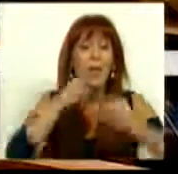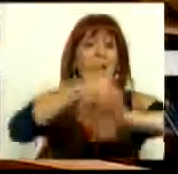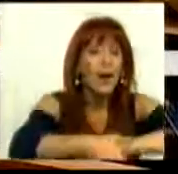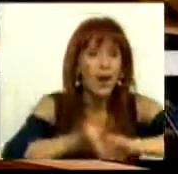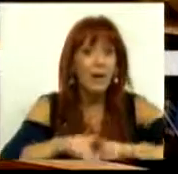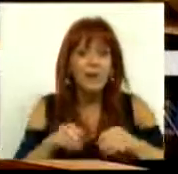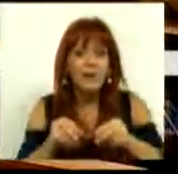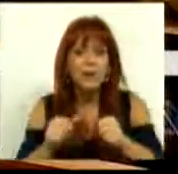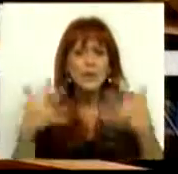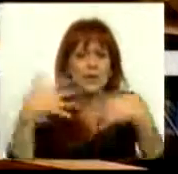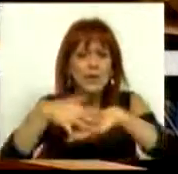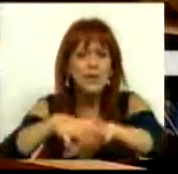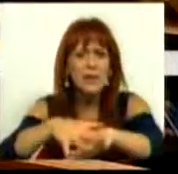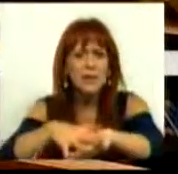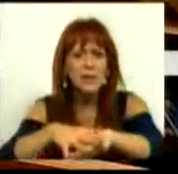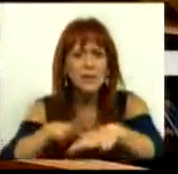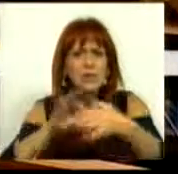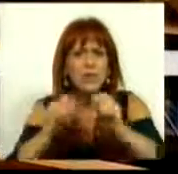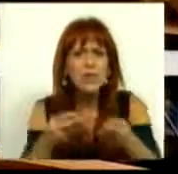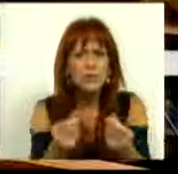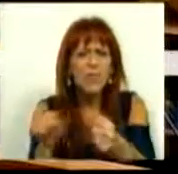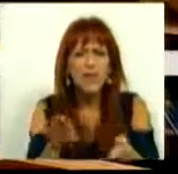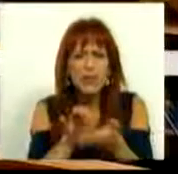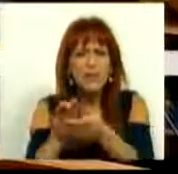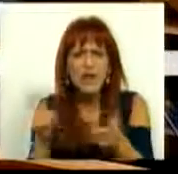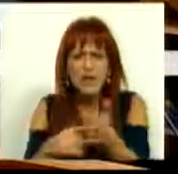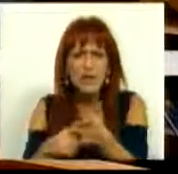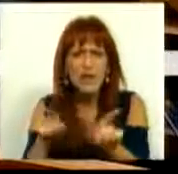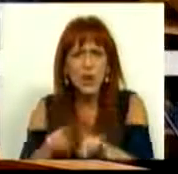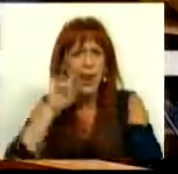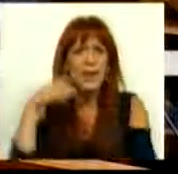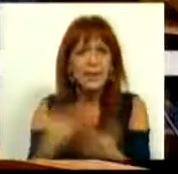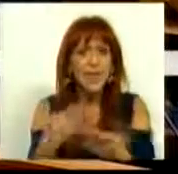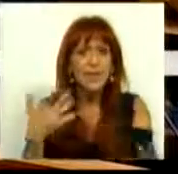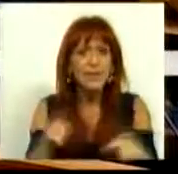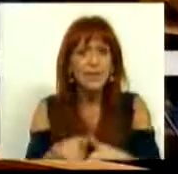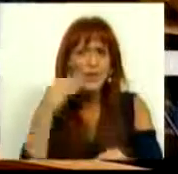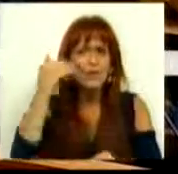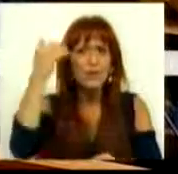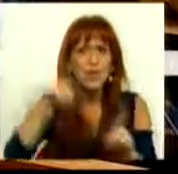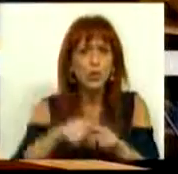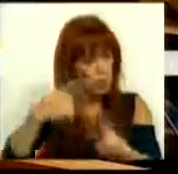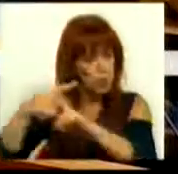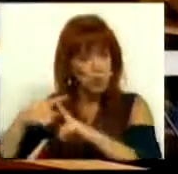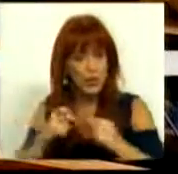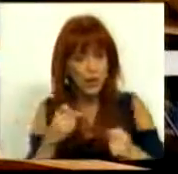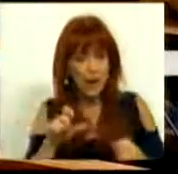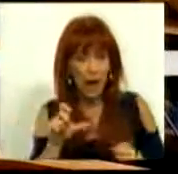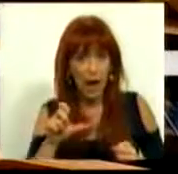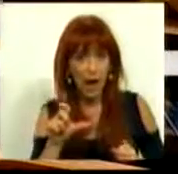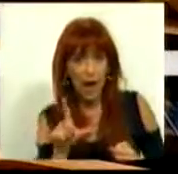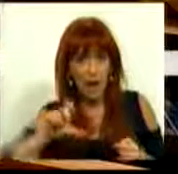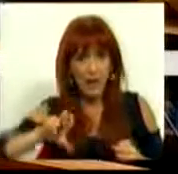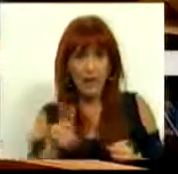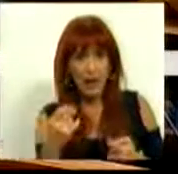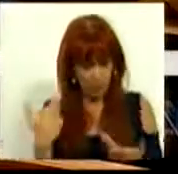intervenção territorial integrada, armada dos meios financeiros necessários para garantir um futuro de sucesso para o Alqueva, como ele já está